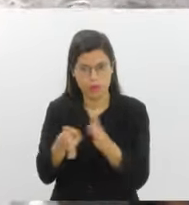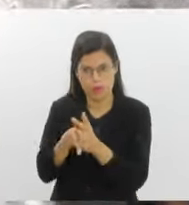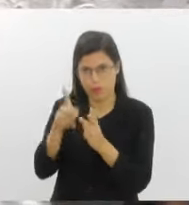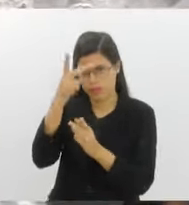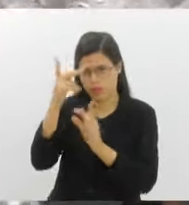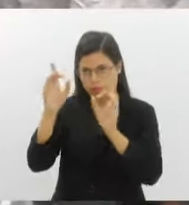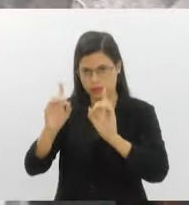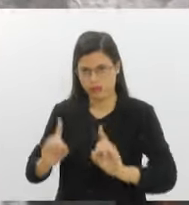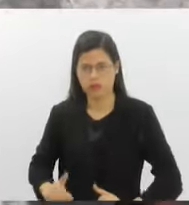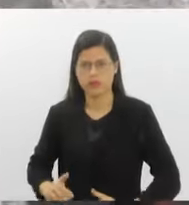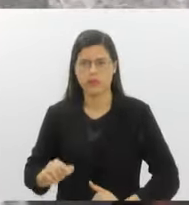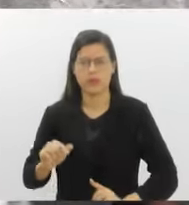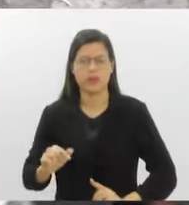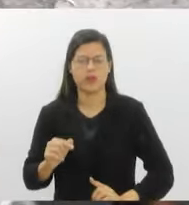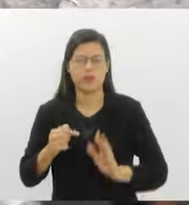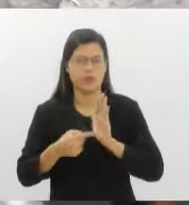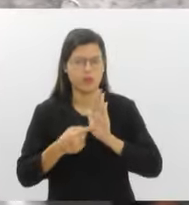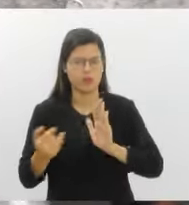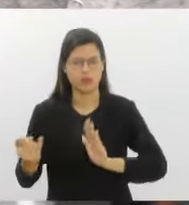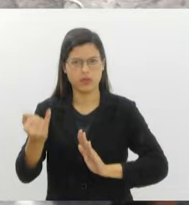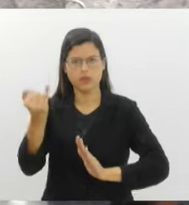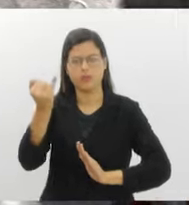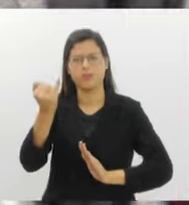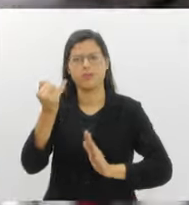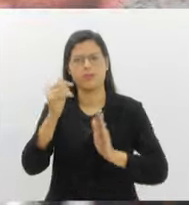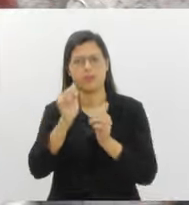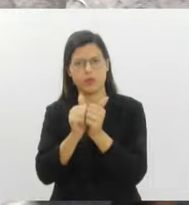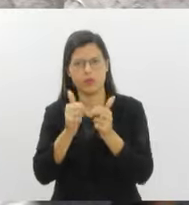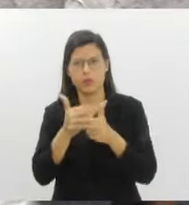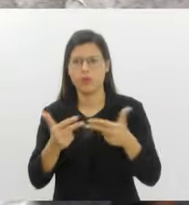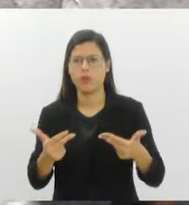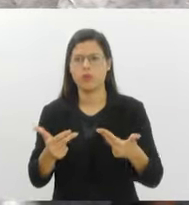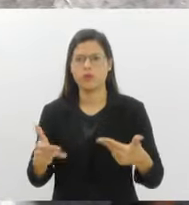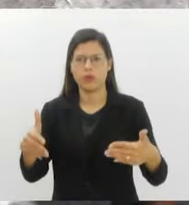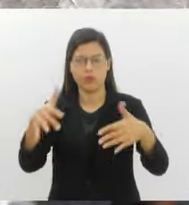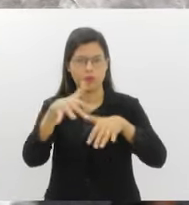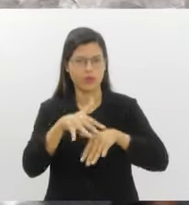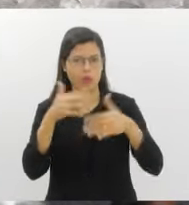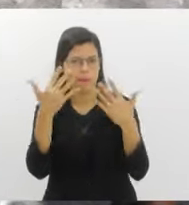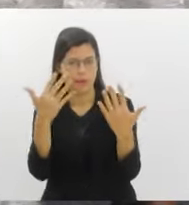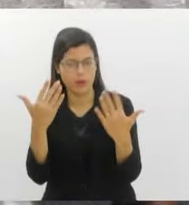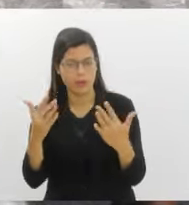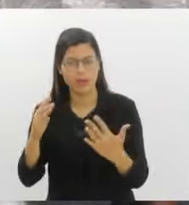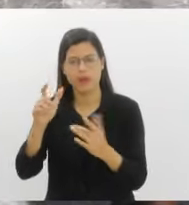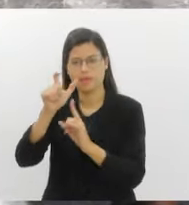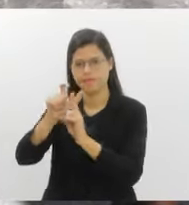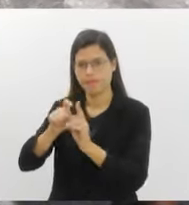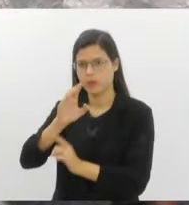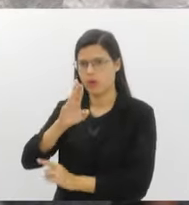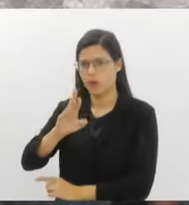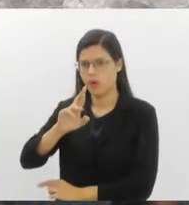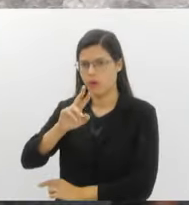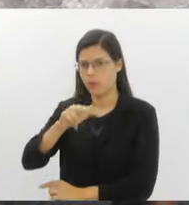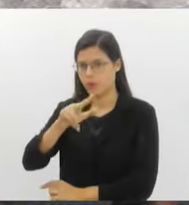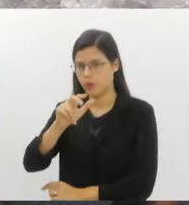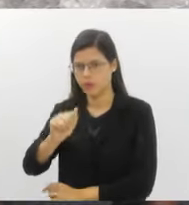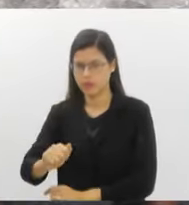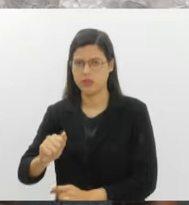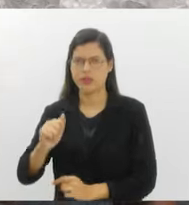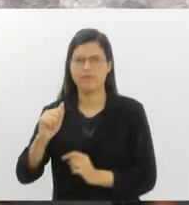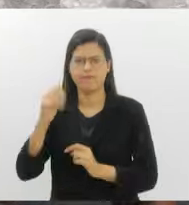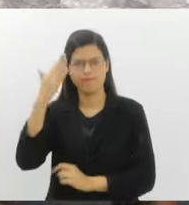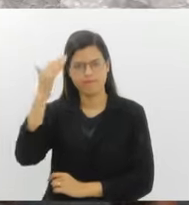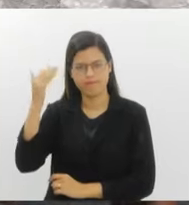mostrando a importância do esporte na inclusão. Então, parabéns, Bruna Alexandre, sucesso nessa caminhada,